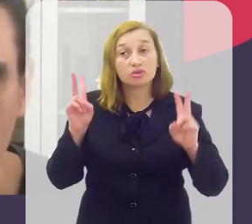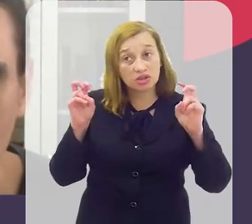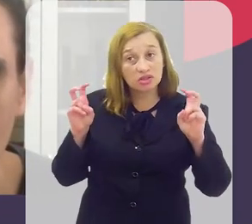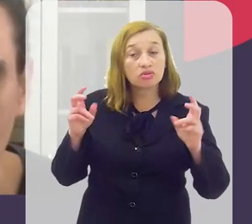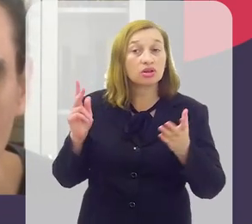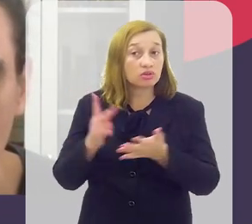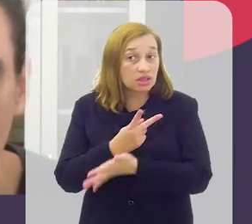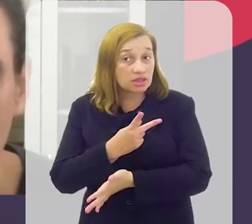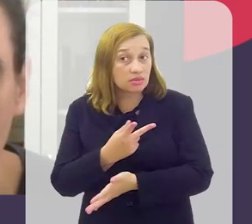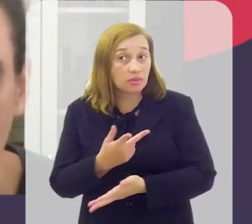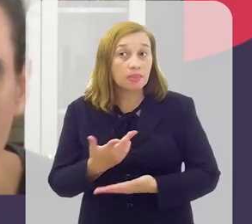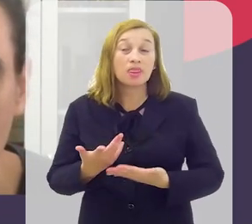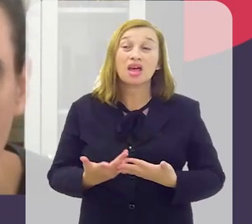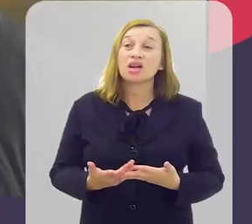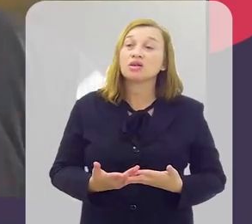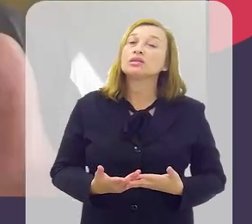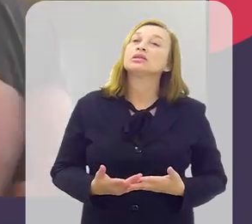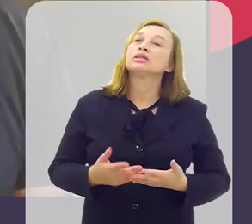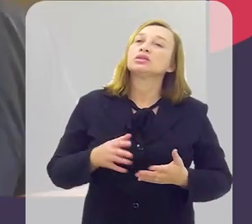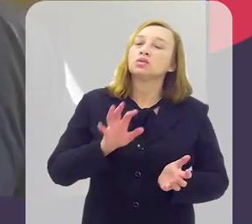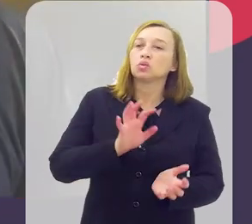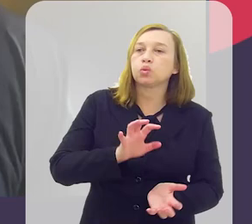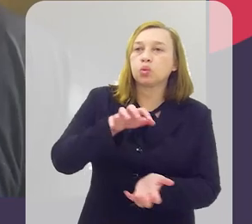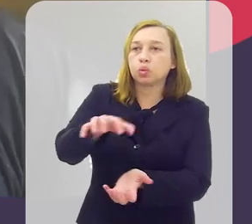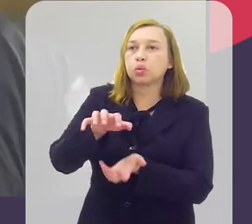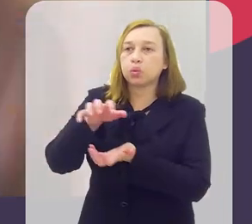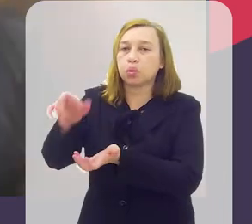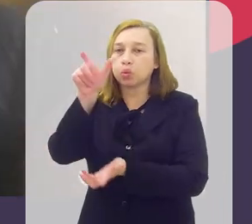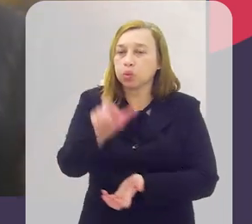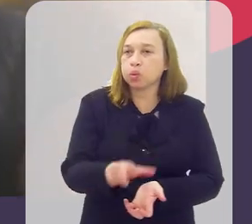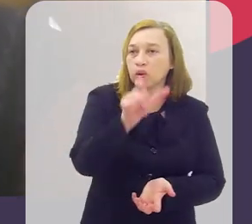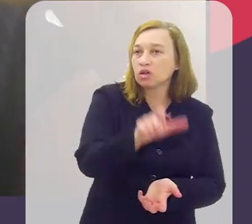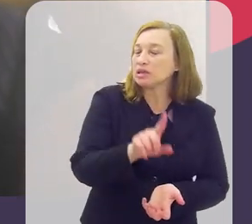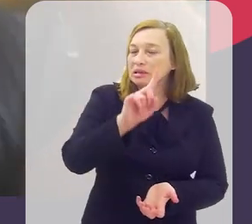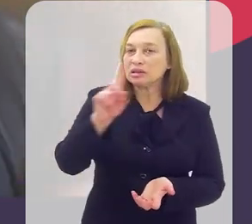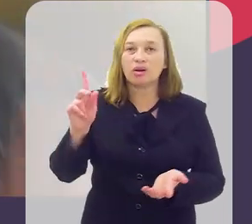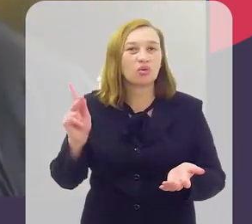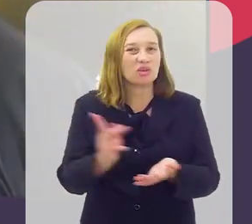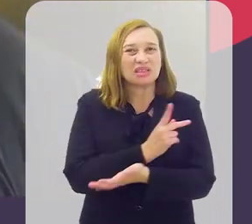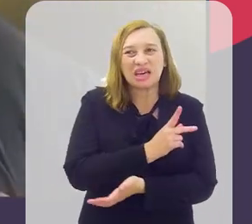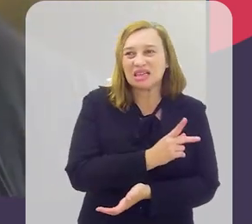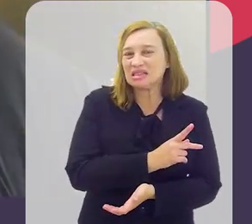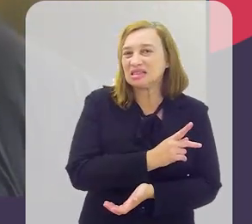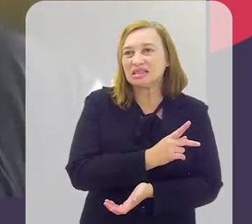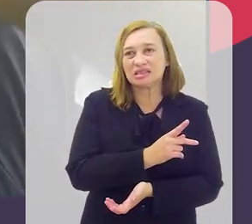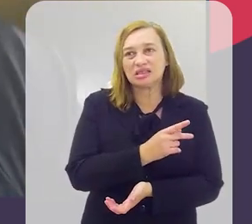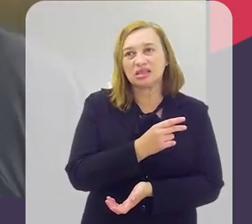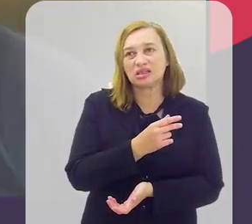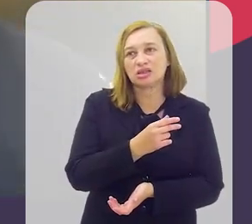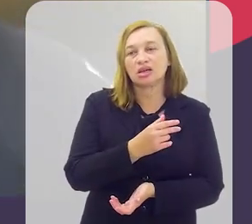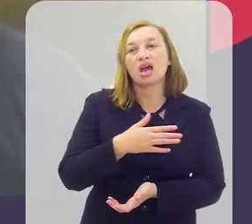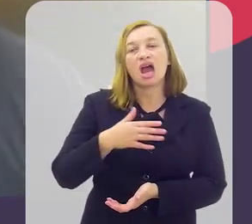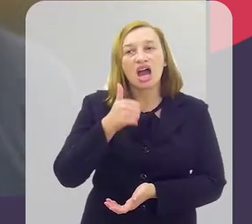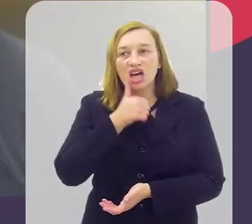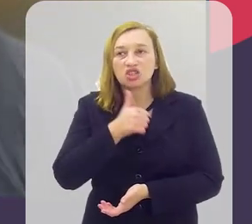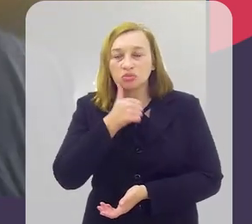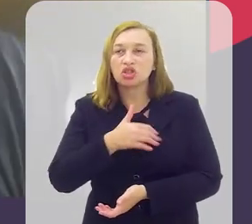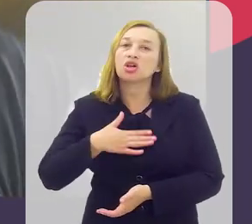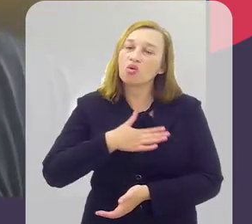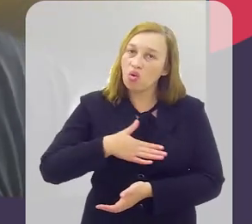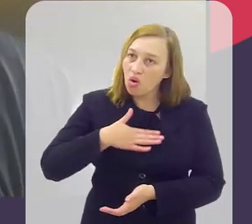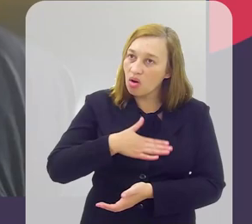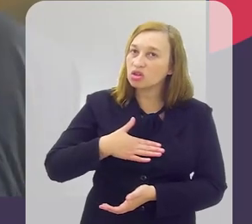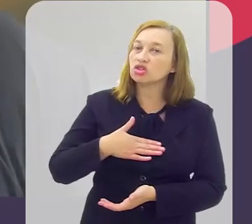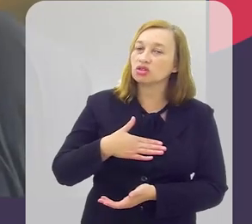esses casos. No meio dos entregadores, não acontece muito essa parada. As meninas até gostam de ficar no